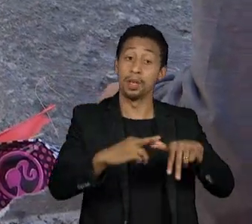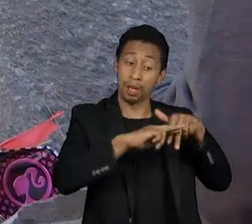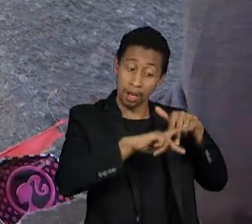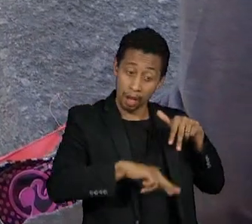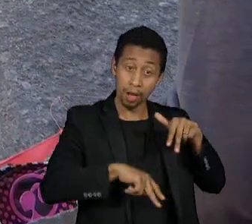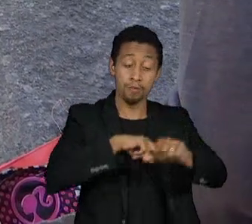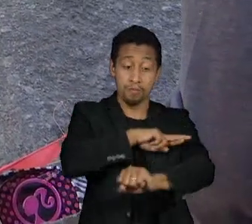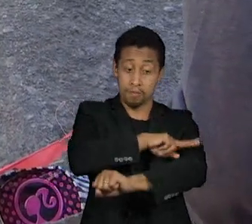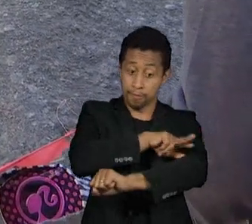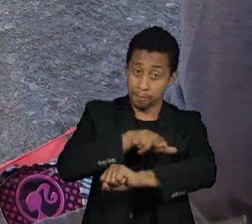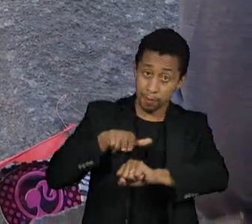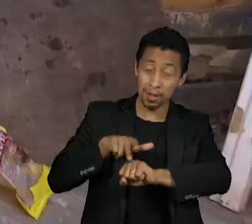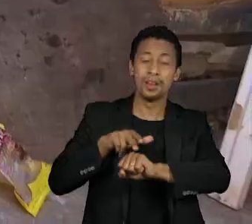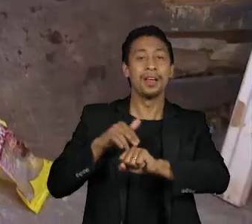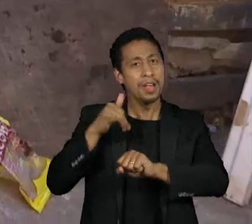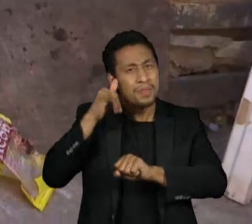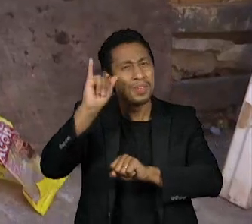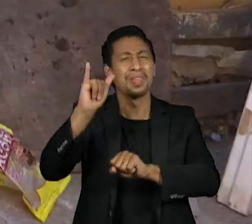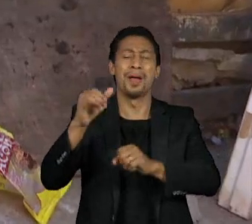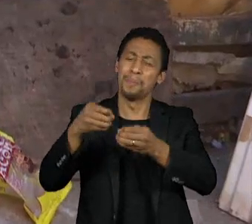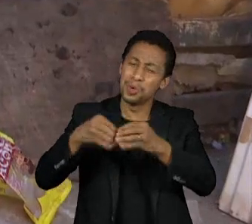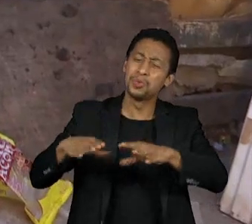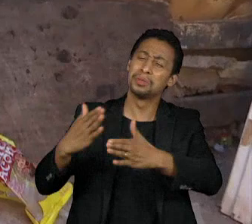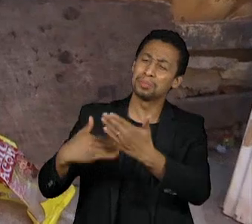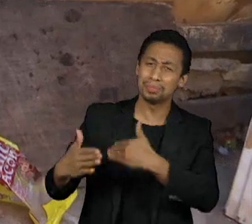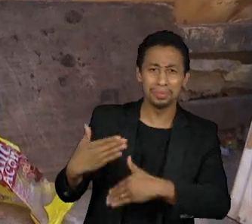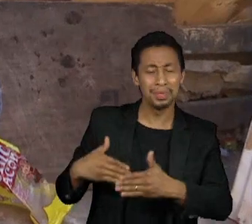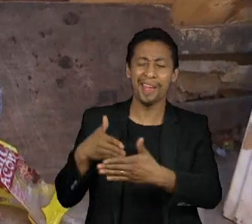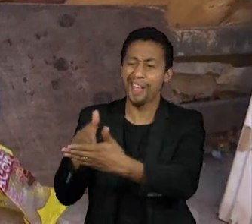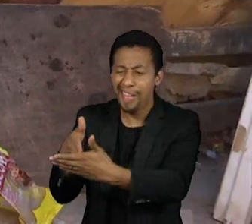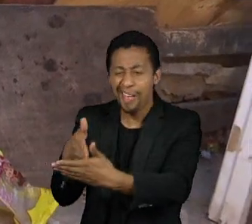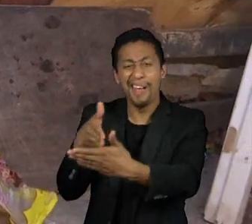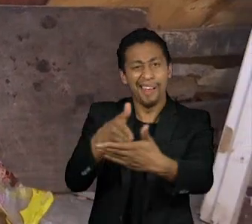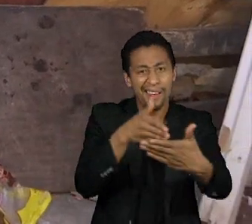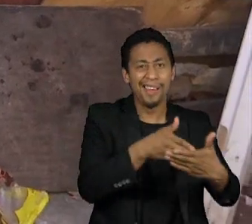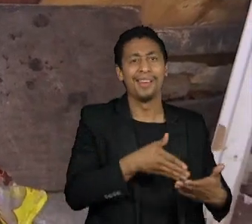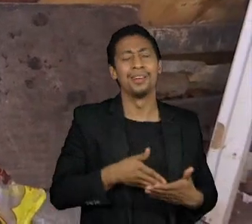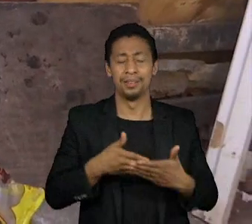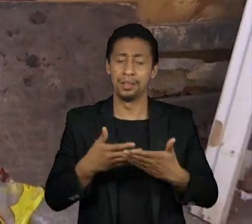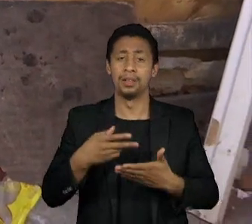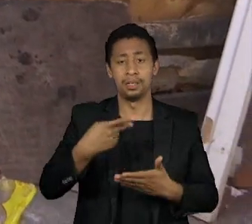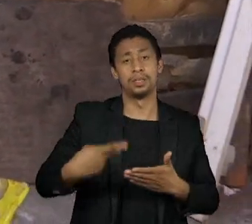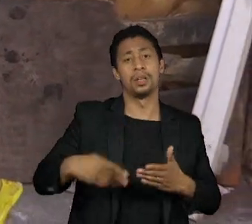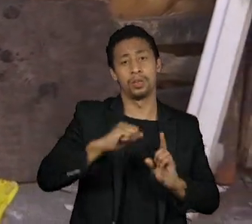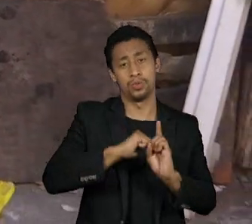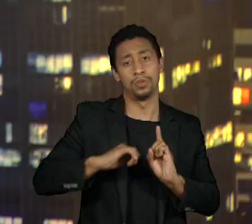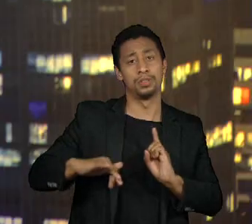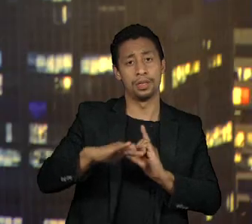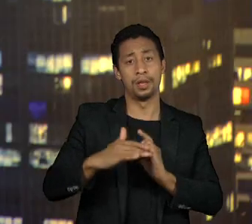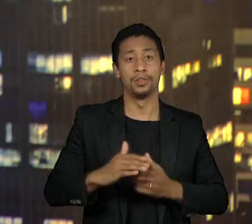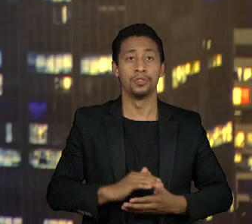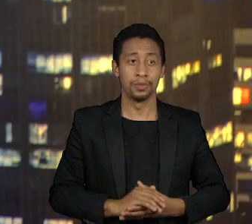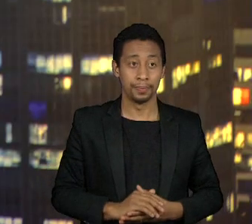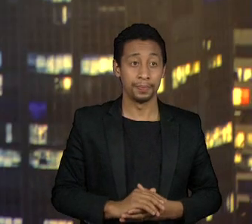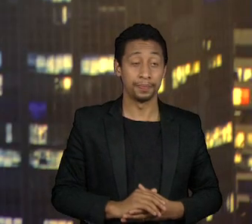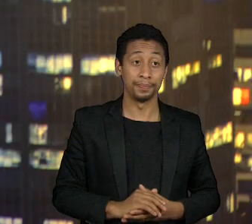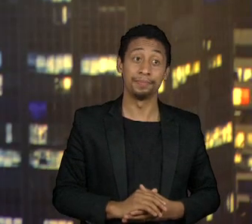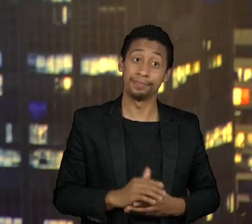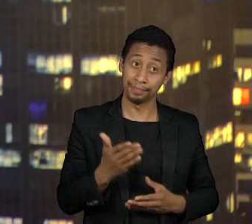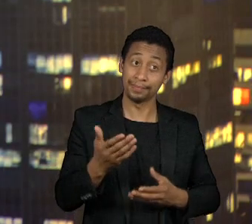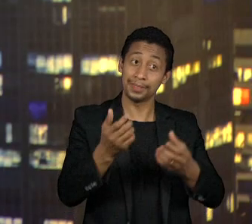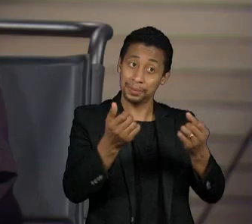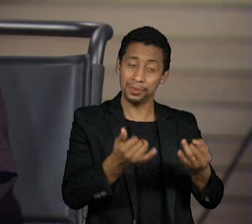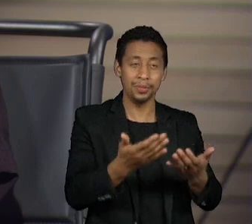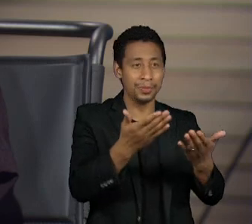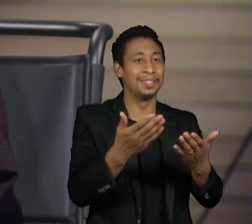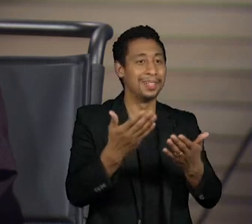não continuem a demarcar lugares e possibilidades distintos na nossa sociedade. Tá aí, né? Foi o que você comentou